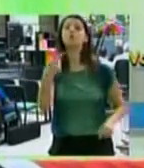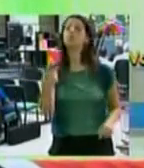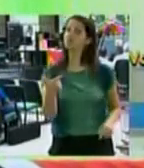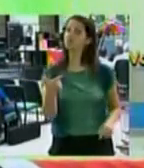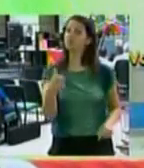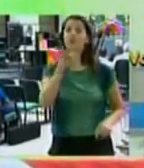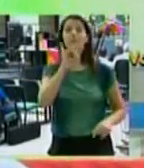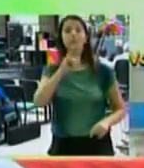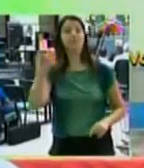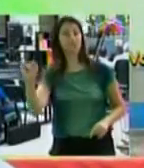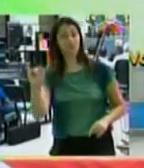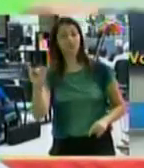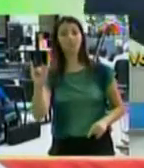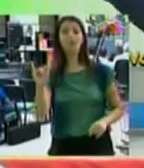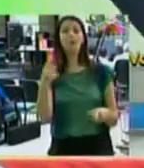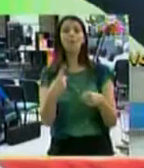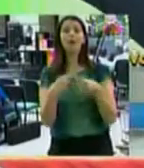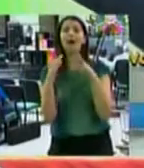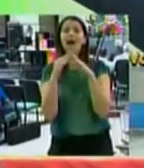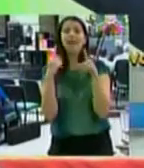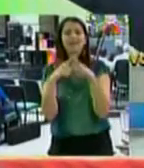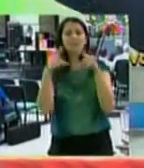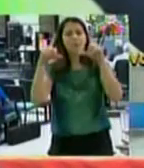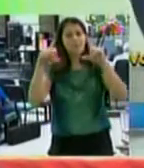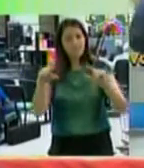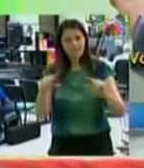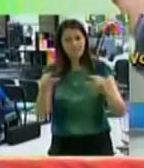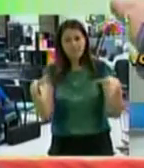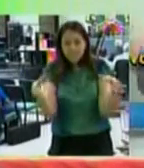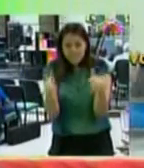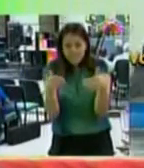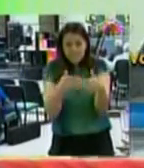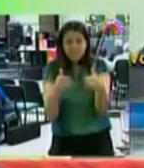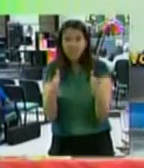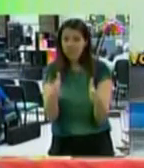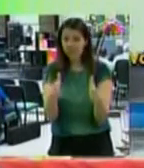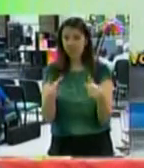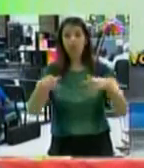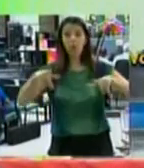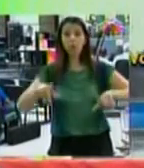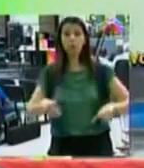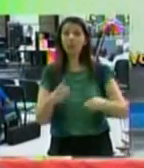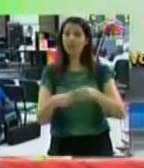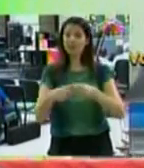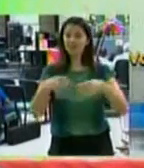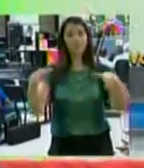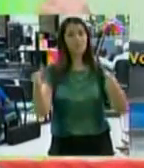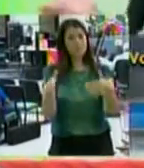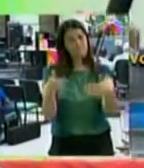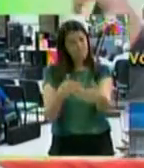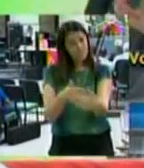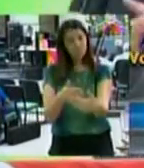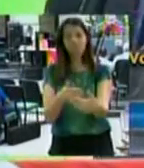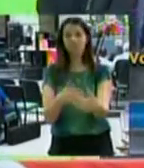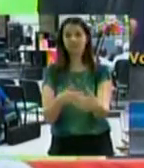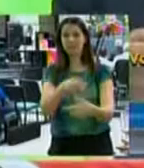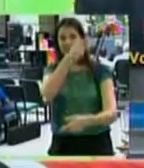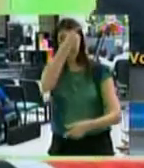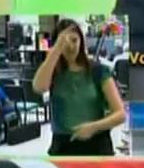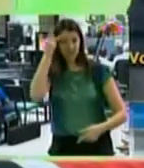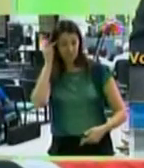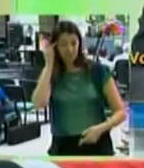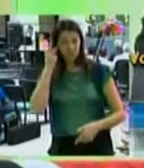de Filadélfia, pastor, é uma igreja pequena, situada em uma cidade pequena. As pessoas, quando passavam por